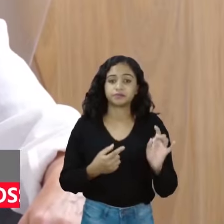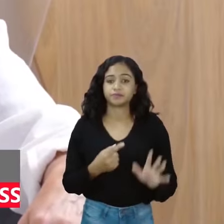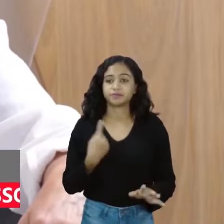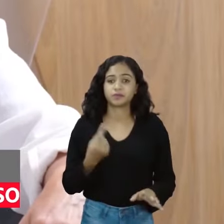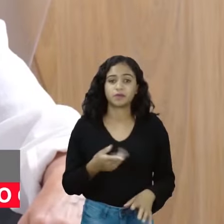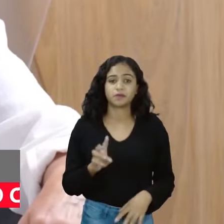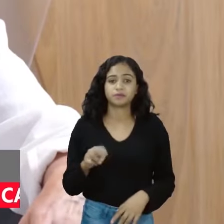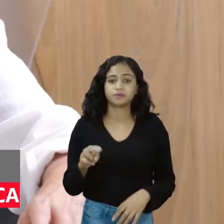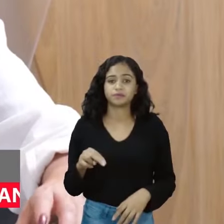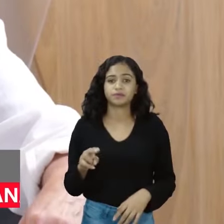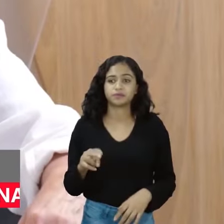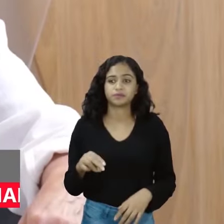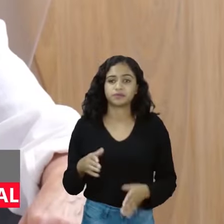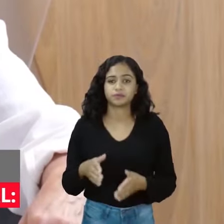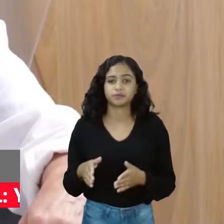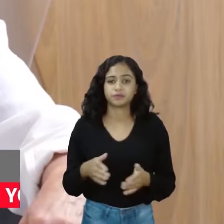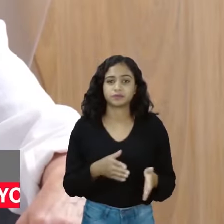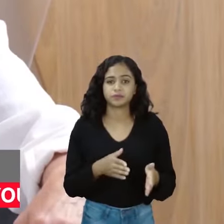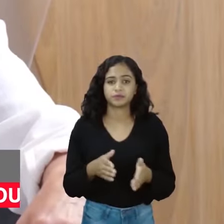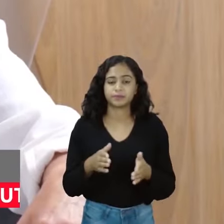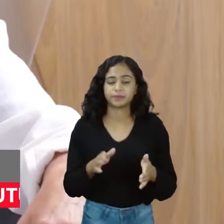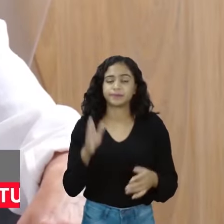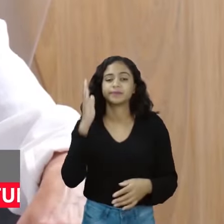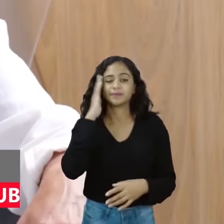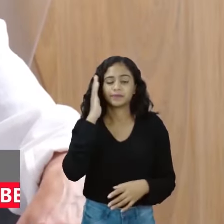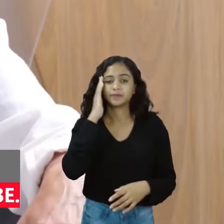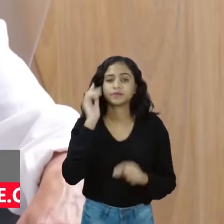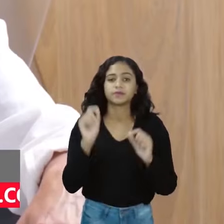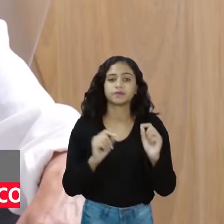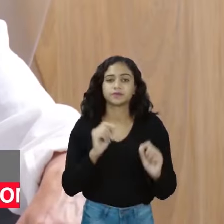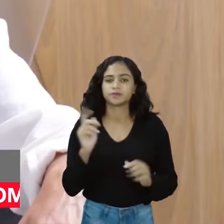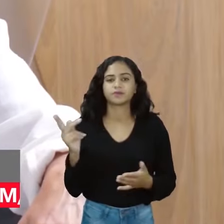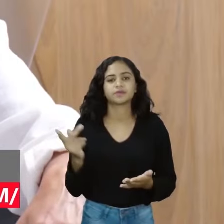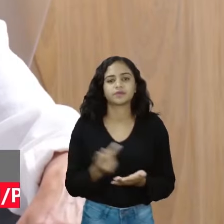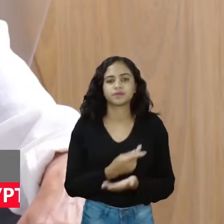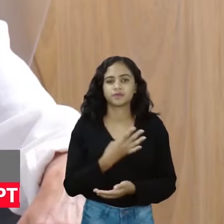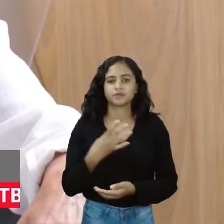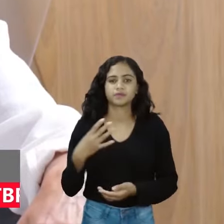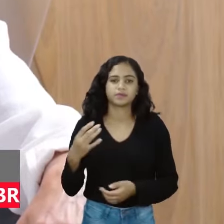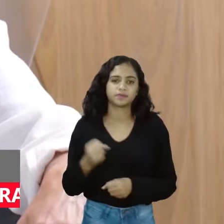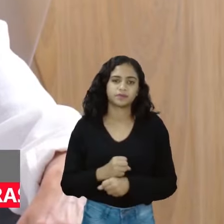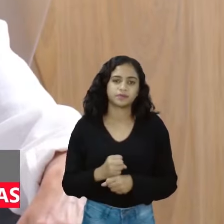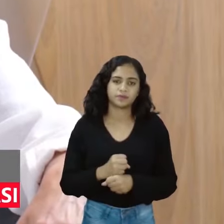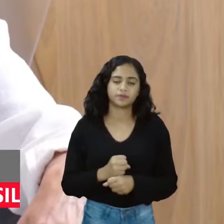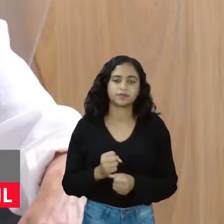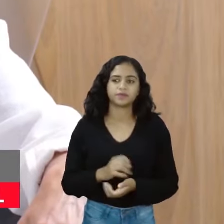que nunca nos desviamos do caminho sabemos o que nós passamos durante esses 44 anos,